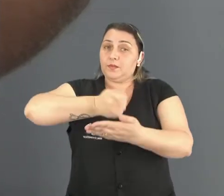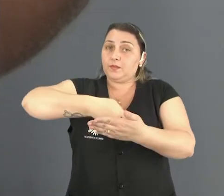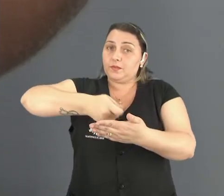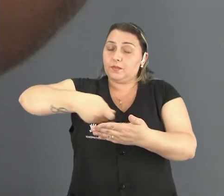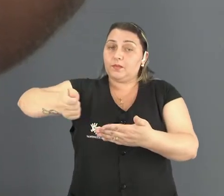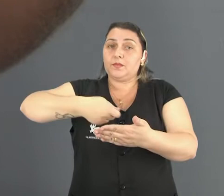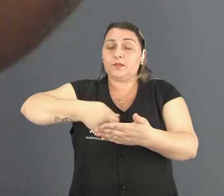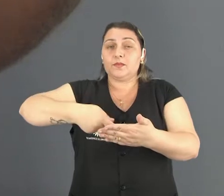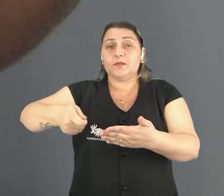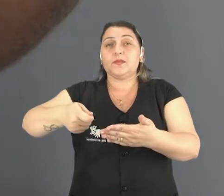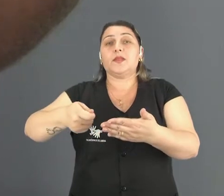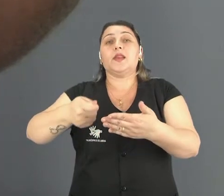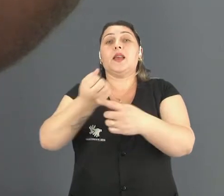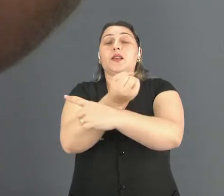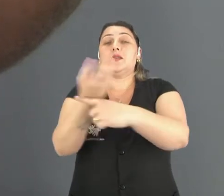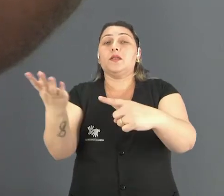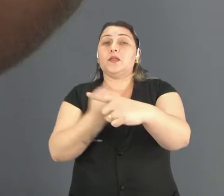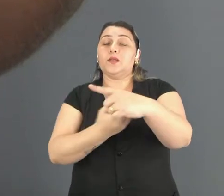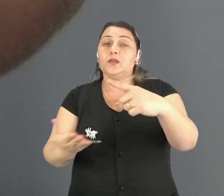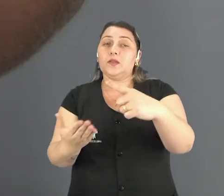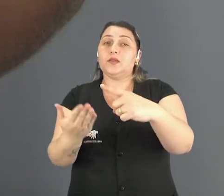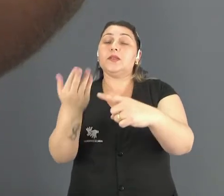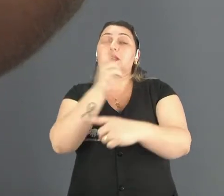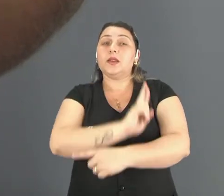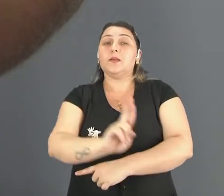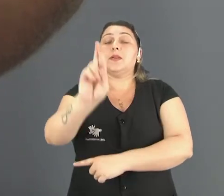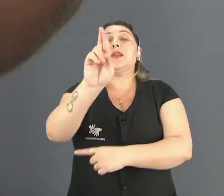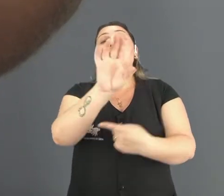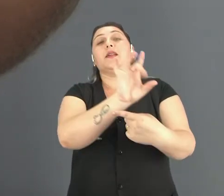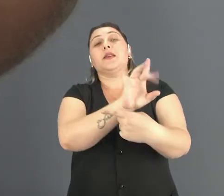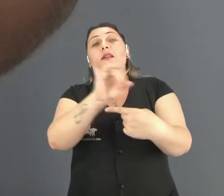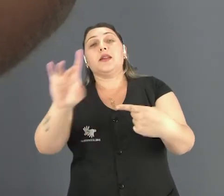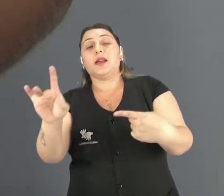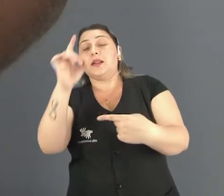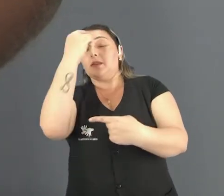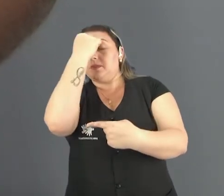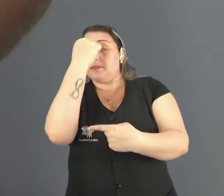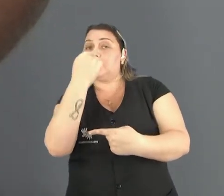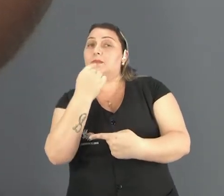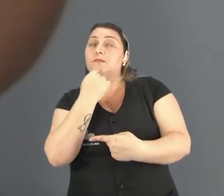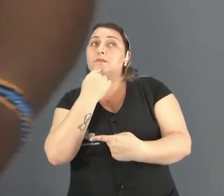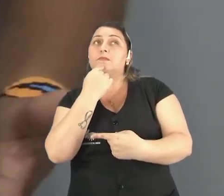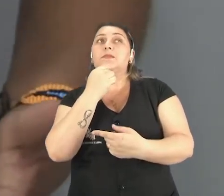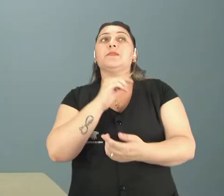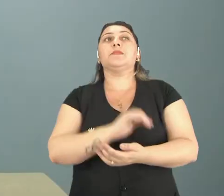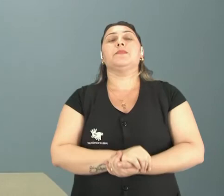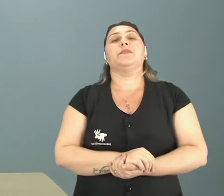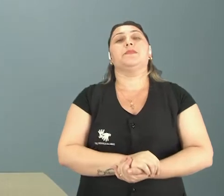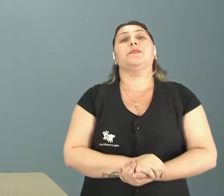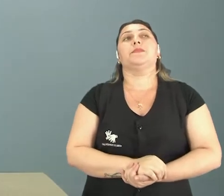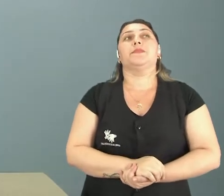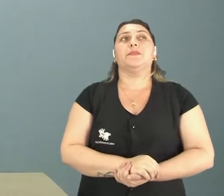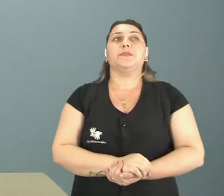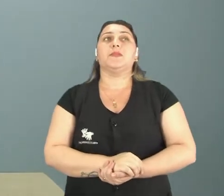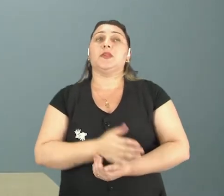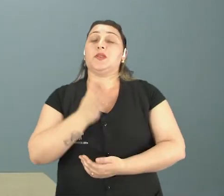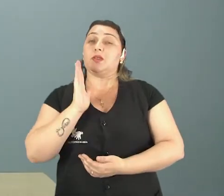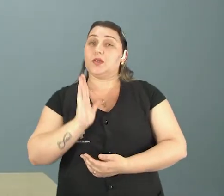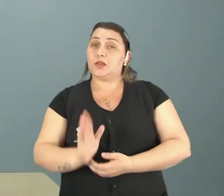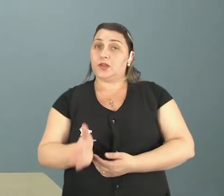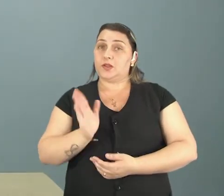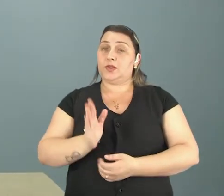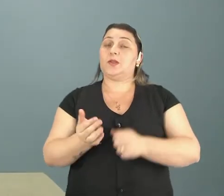escrevessem as frações que representavam cada figura. Vamos lá. Aqui no quadro eu já